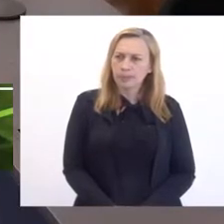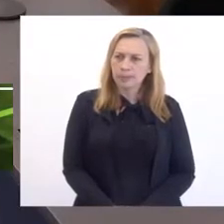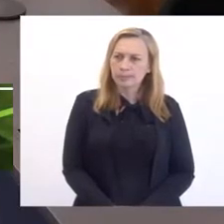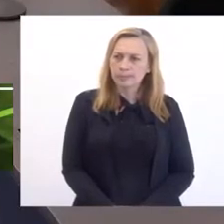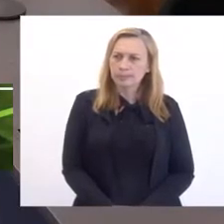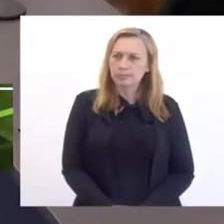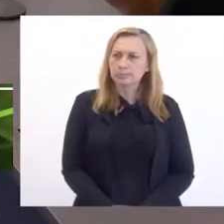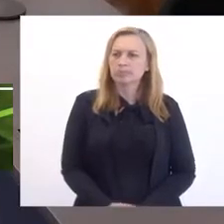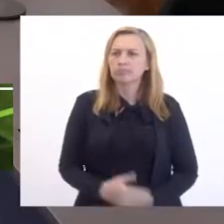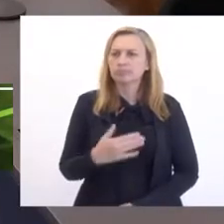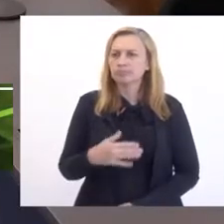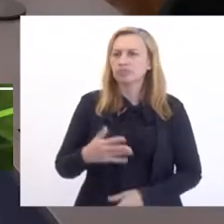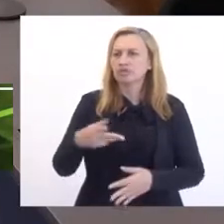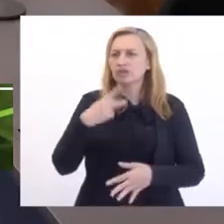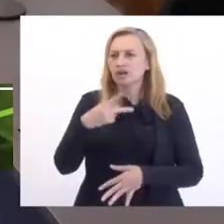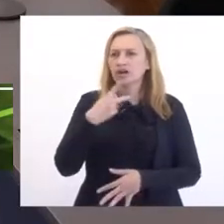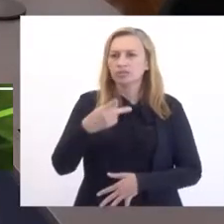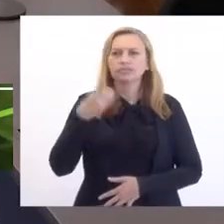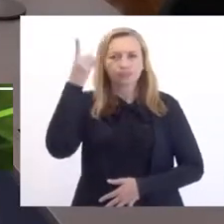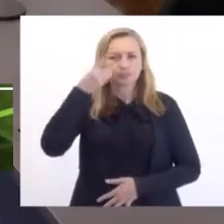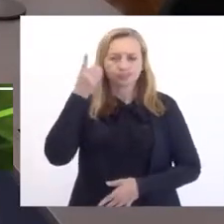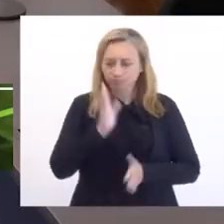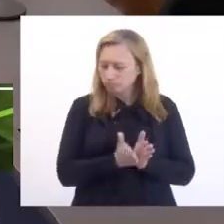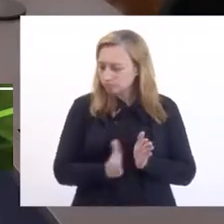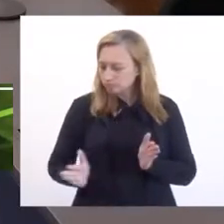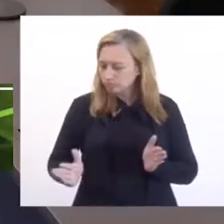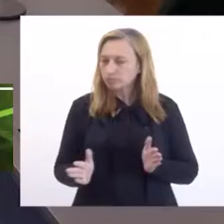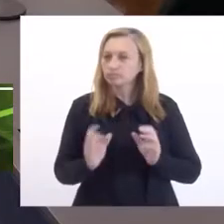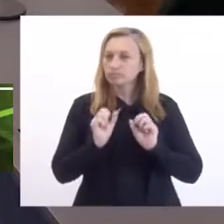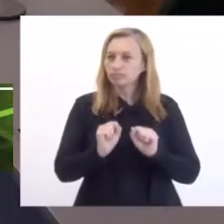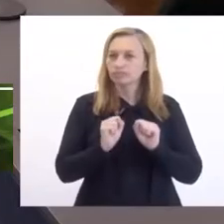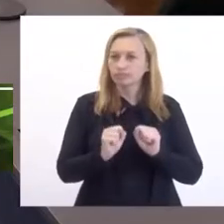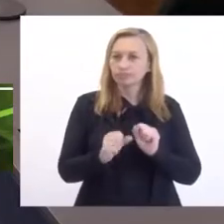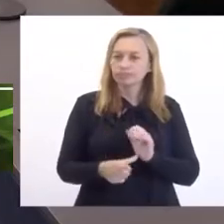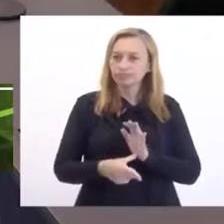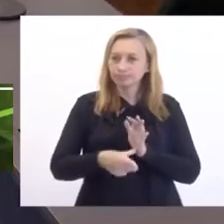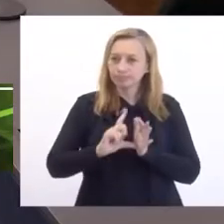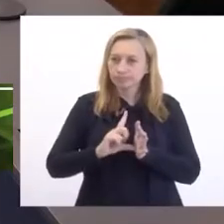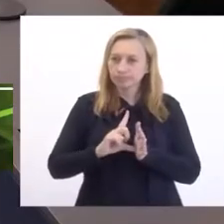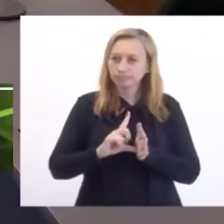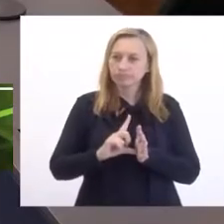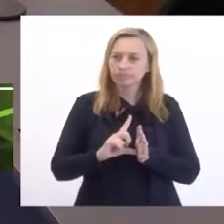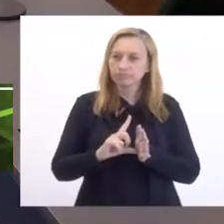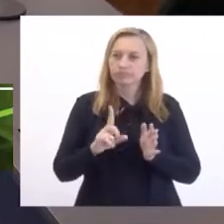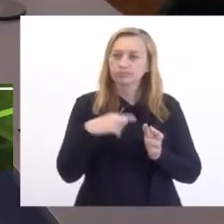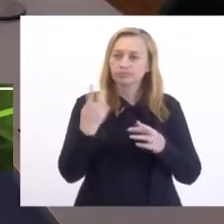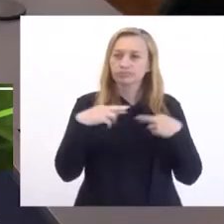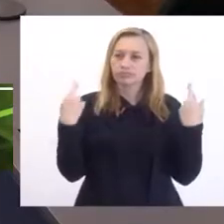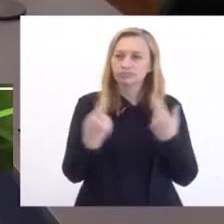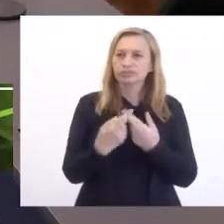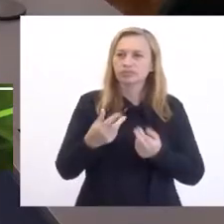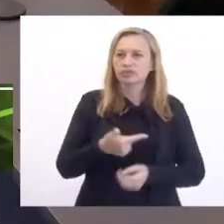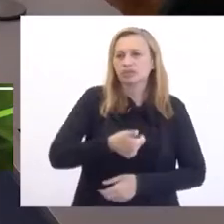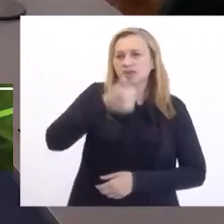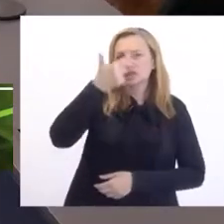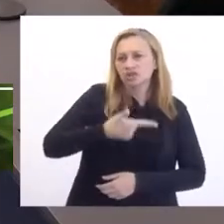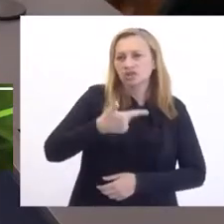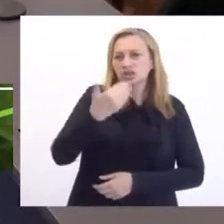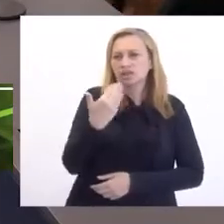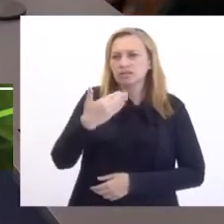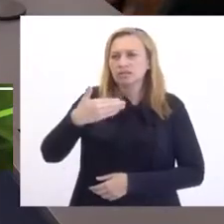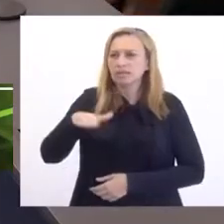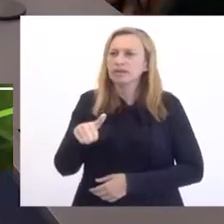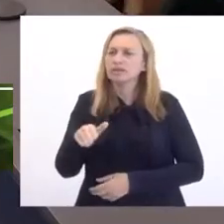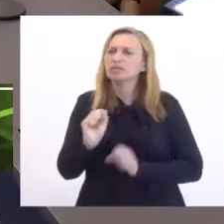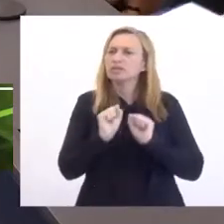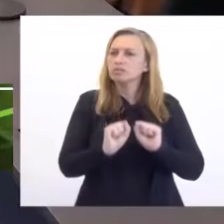Quero submeter aos deputados a fazer uma questão de ordem para ver se a gente possa antecipar a nossa reunião, que seria para meio-dia 30. Se a gente